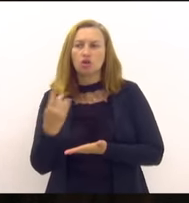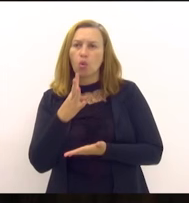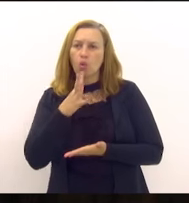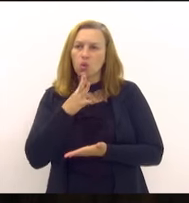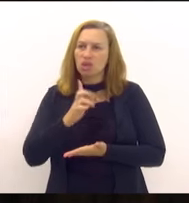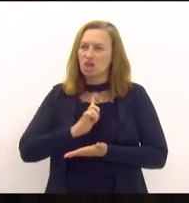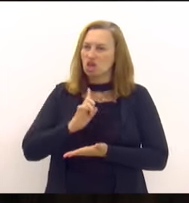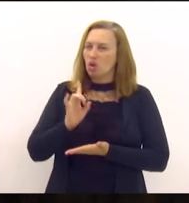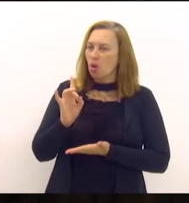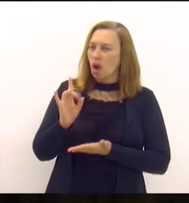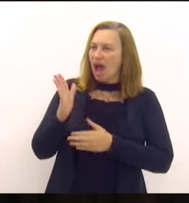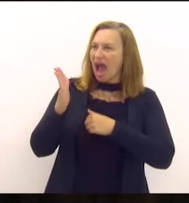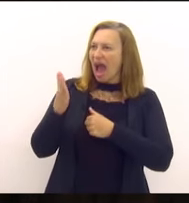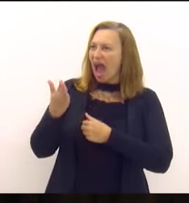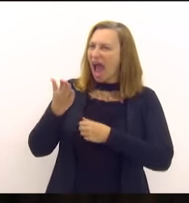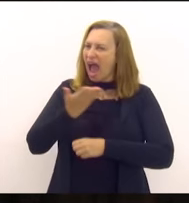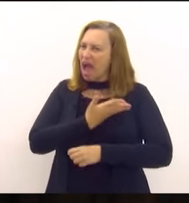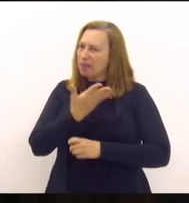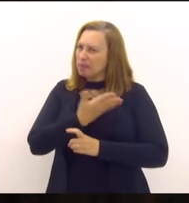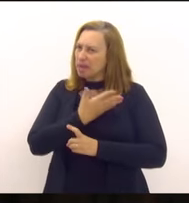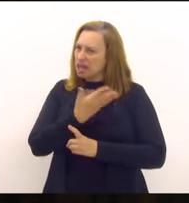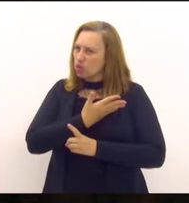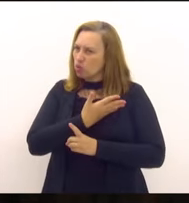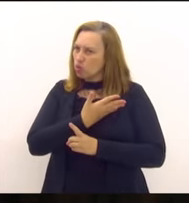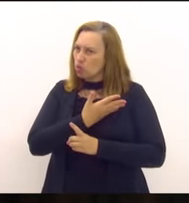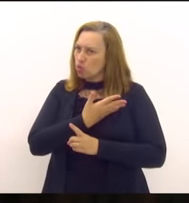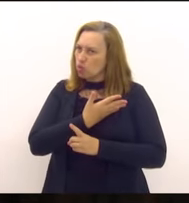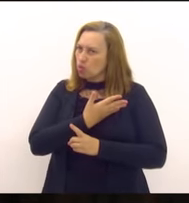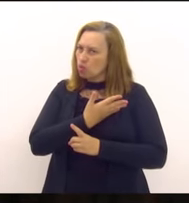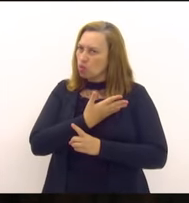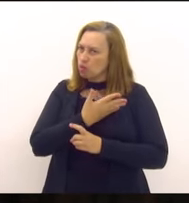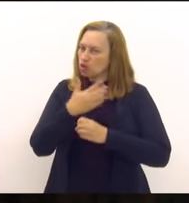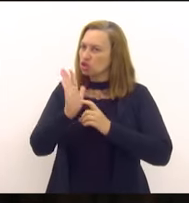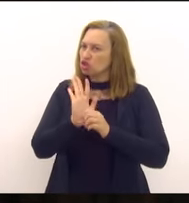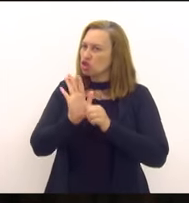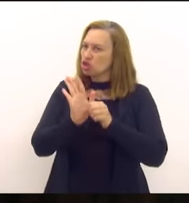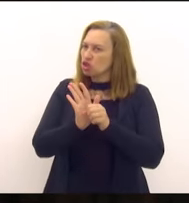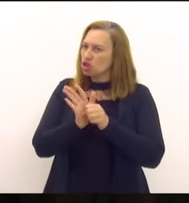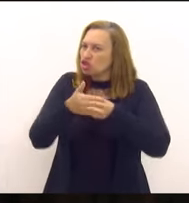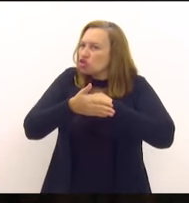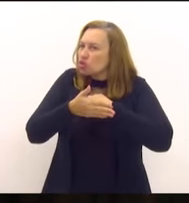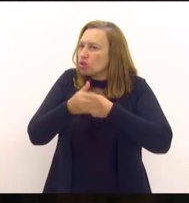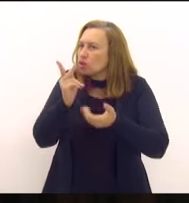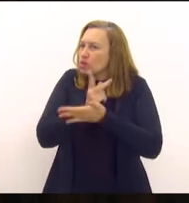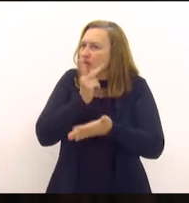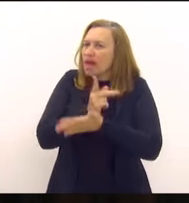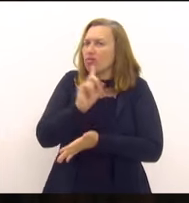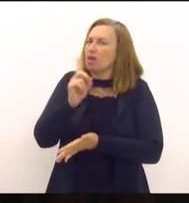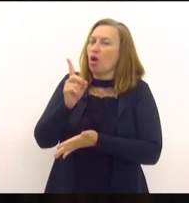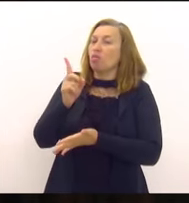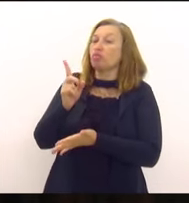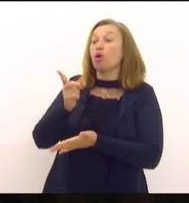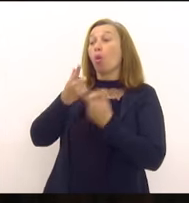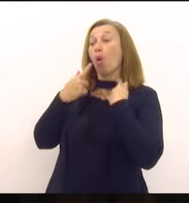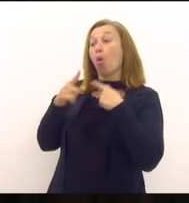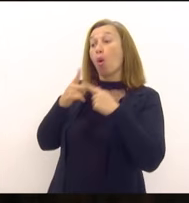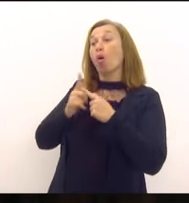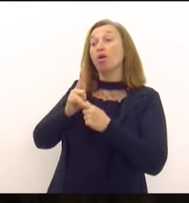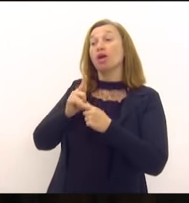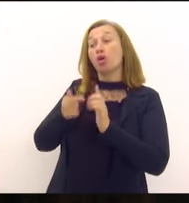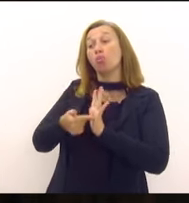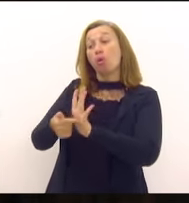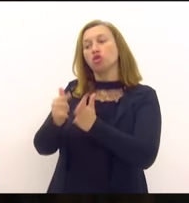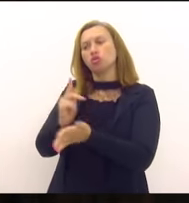um amigo de passar a mão na cabeça. A hora que eu preciso falar, não falo por trás, não faço meia palavra nem curva, eu falo direto. E